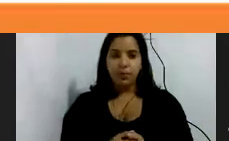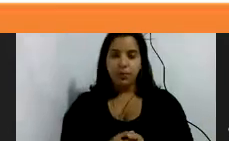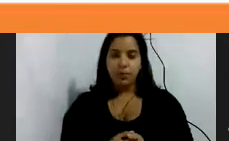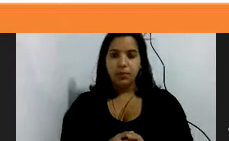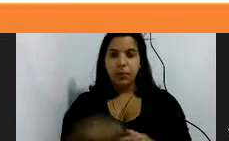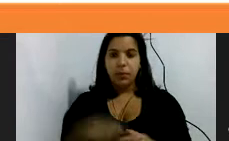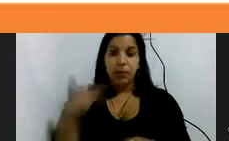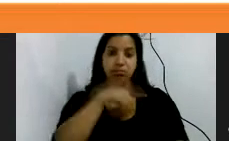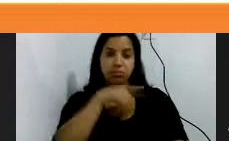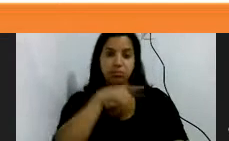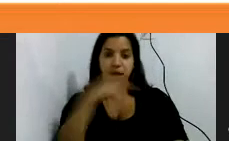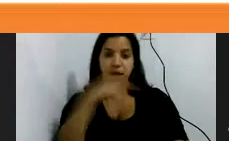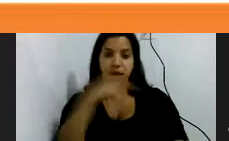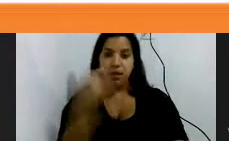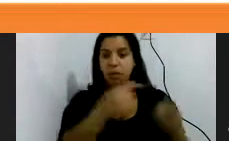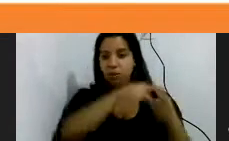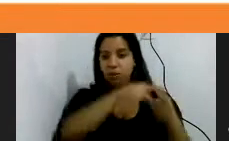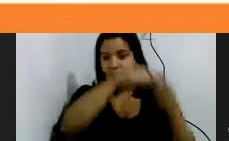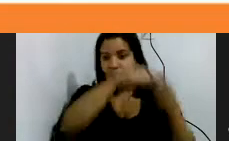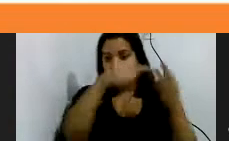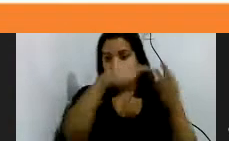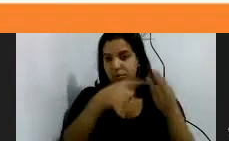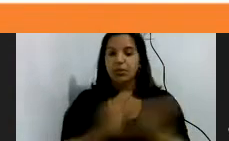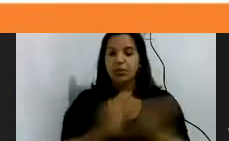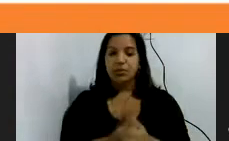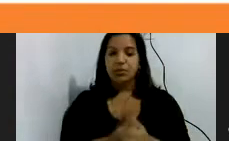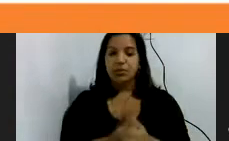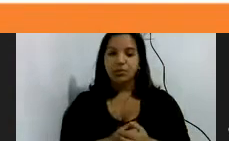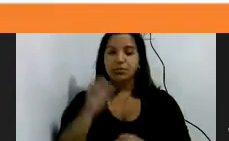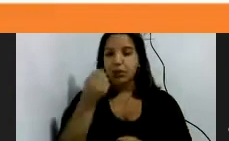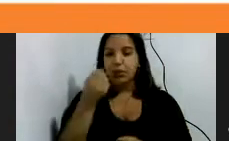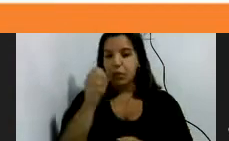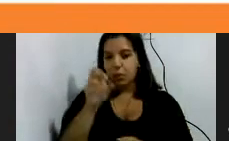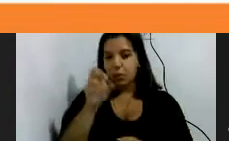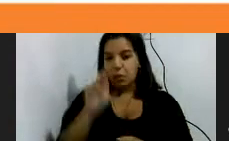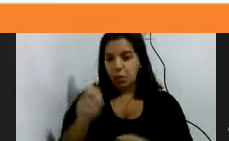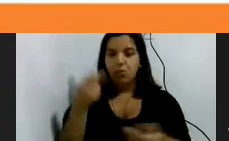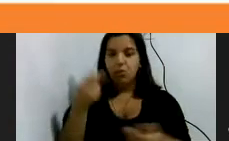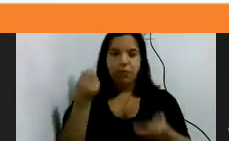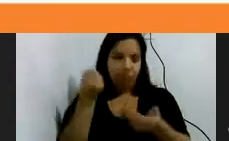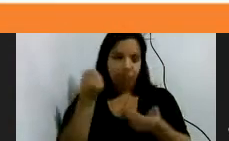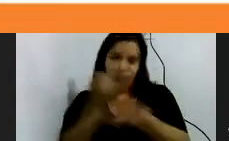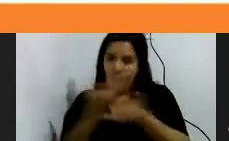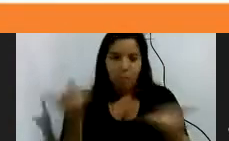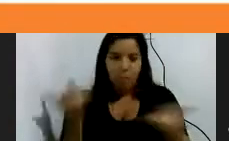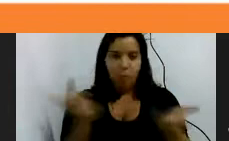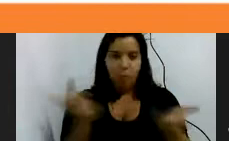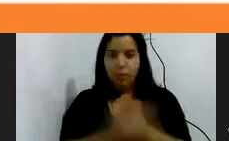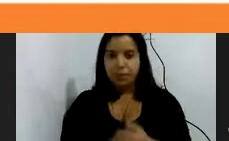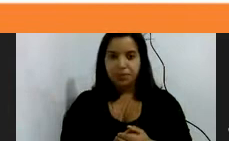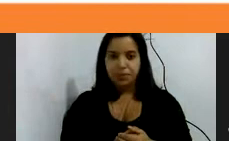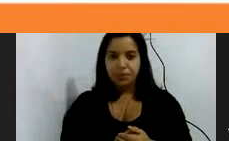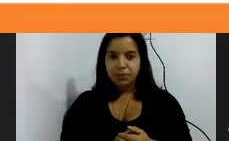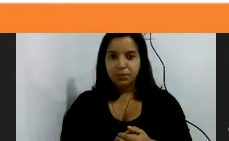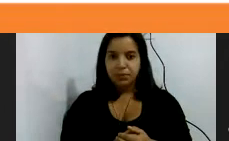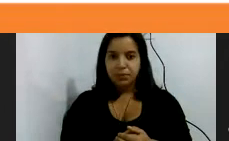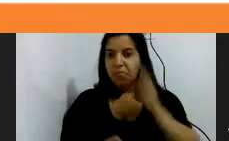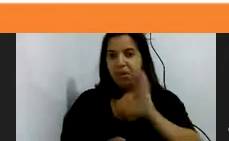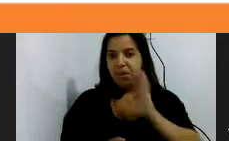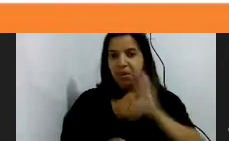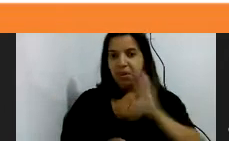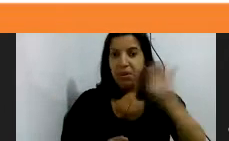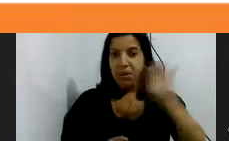aqui a gente tem os 3 soros. Então, esses soros são comerciais e é muito bacana que cada